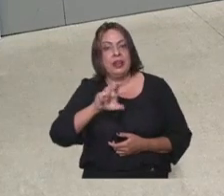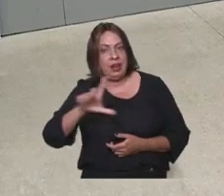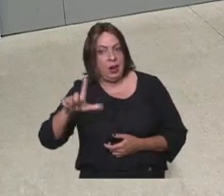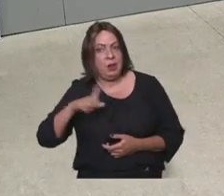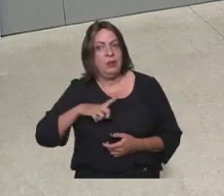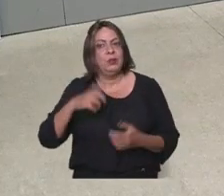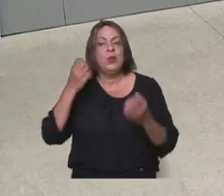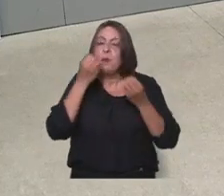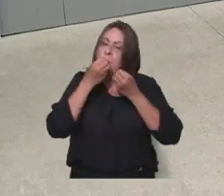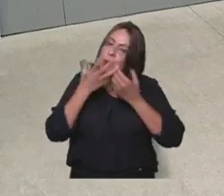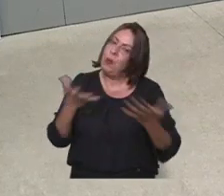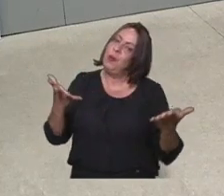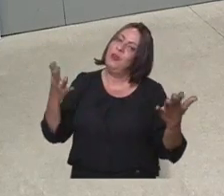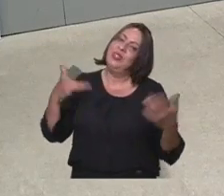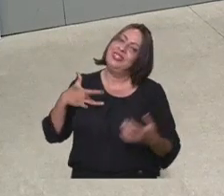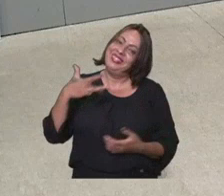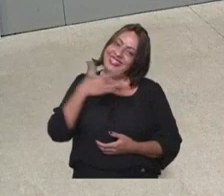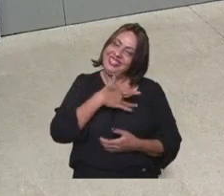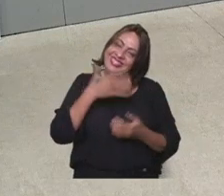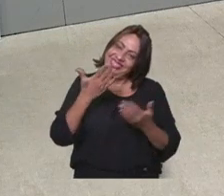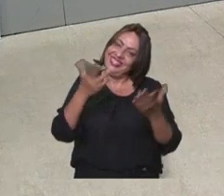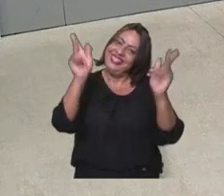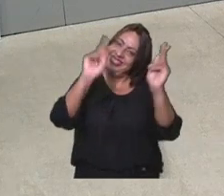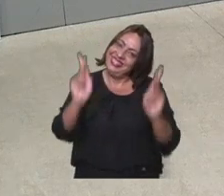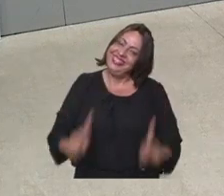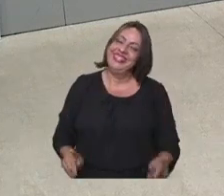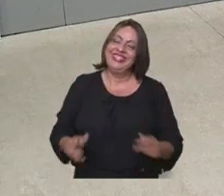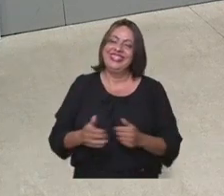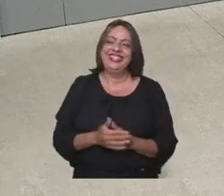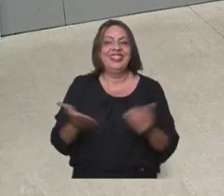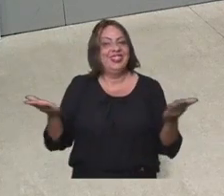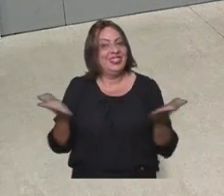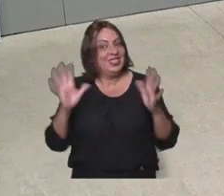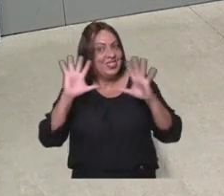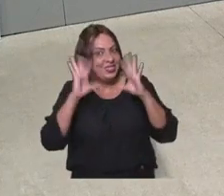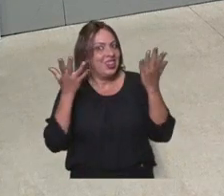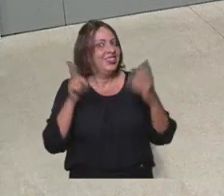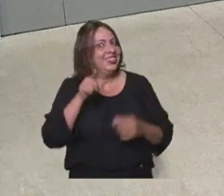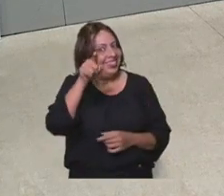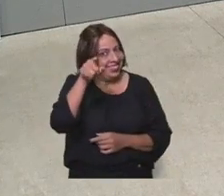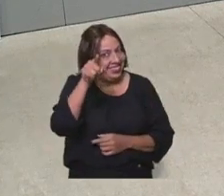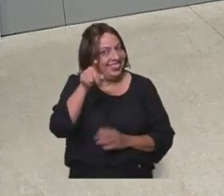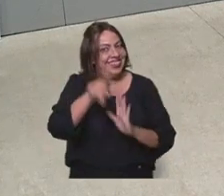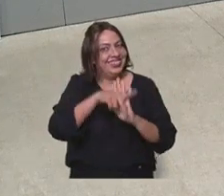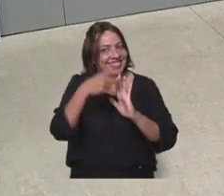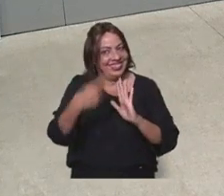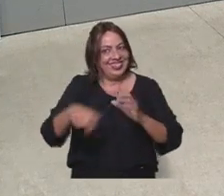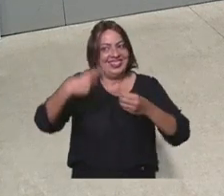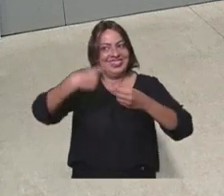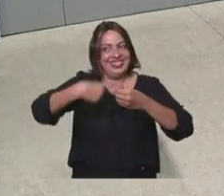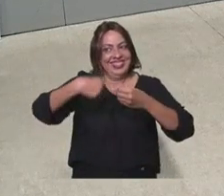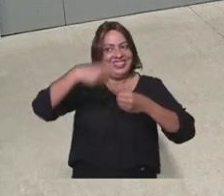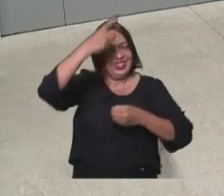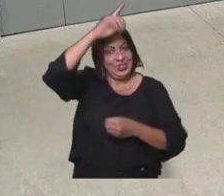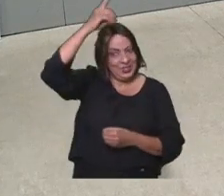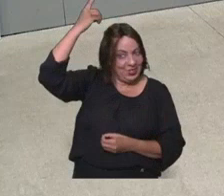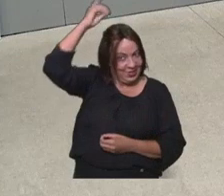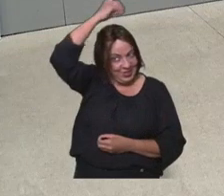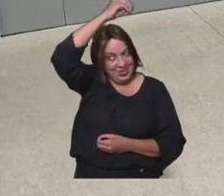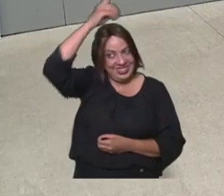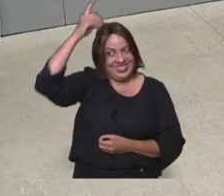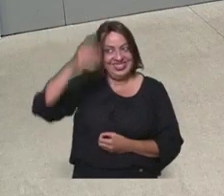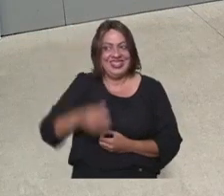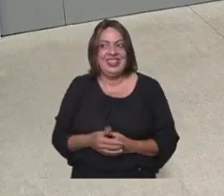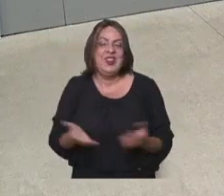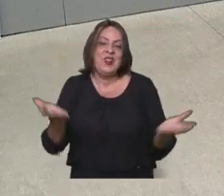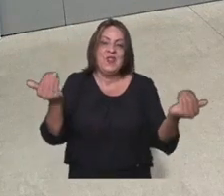pro senhor, muita saúde, muita paz. E hoje a festa vai ser grande aí, Nossa Senhora de Dores, né? Olha só. Vamos